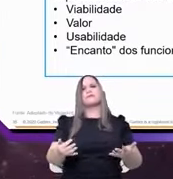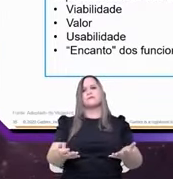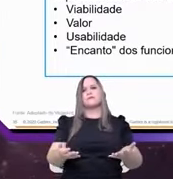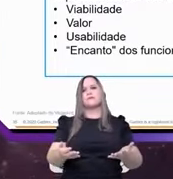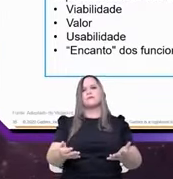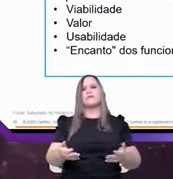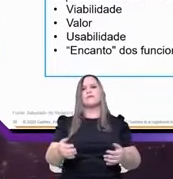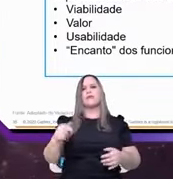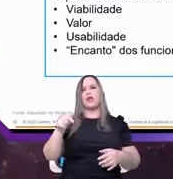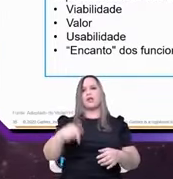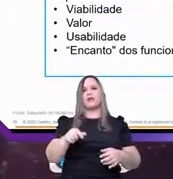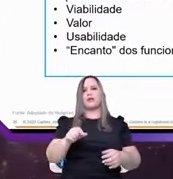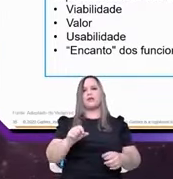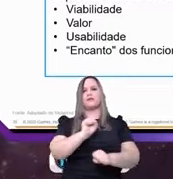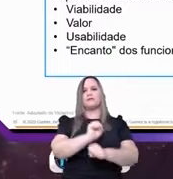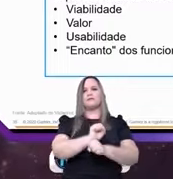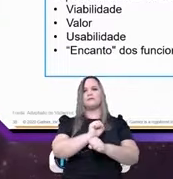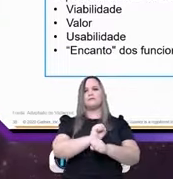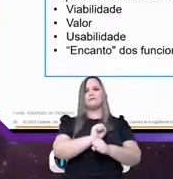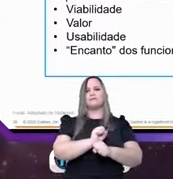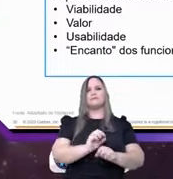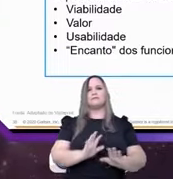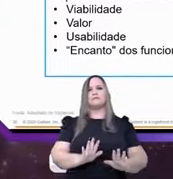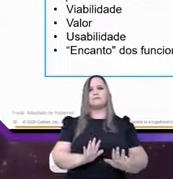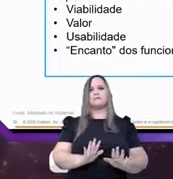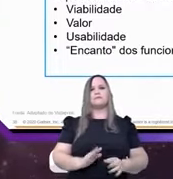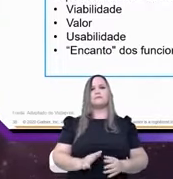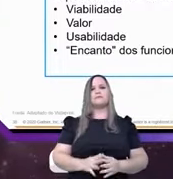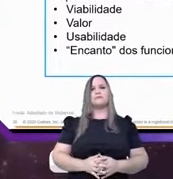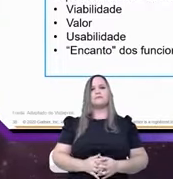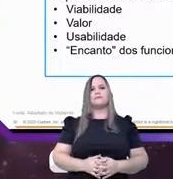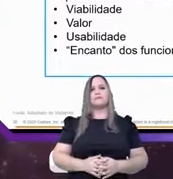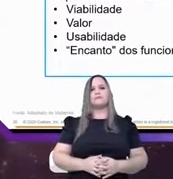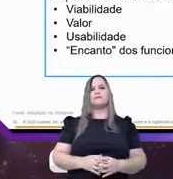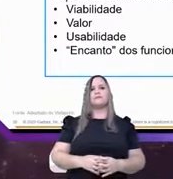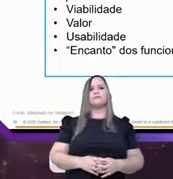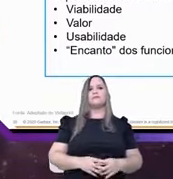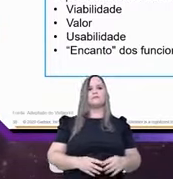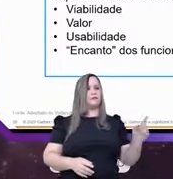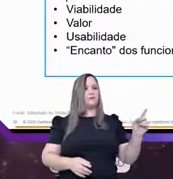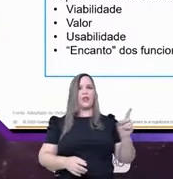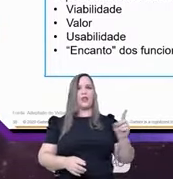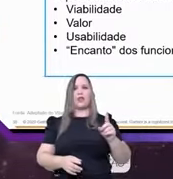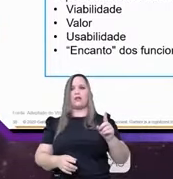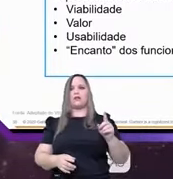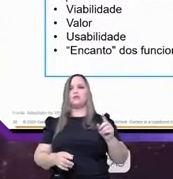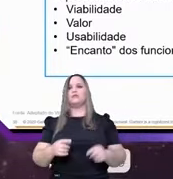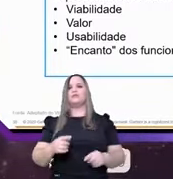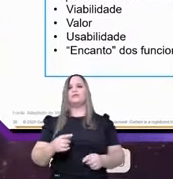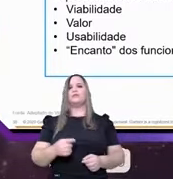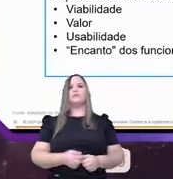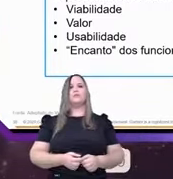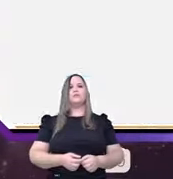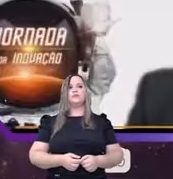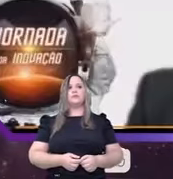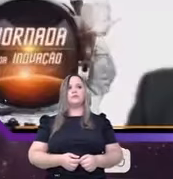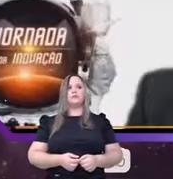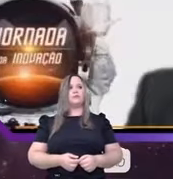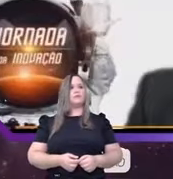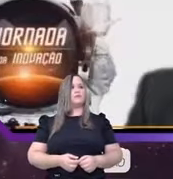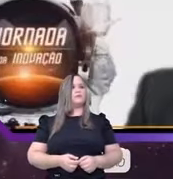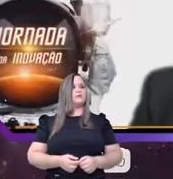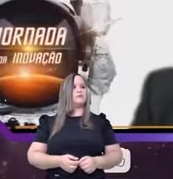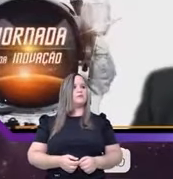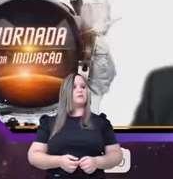pausa para trazer um ponto para tanto para a defesa quanto para